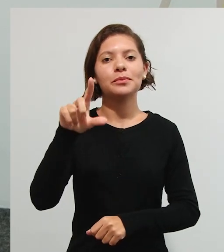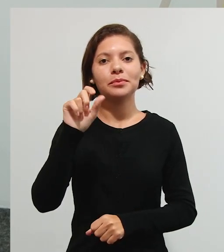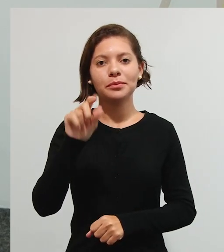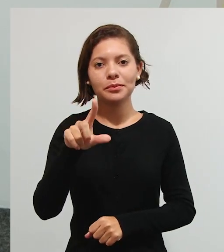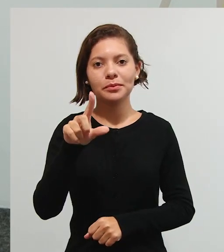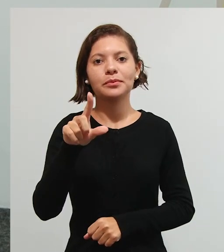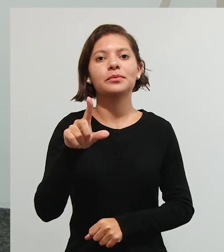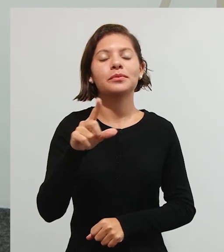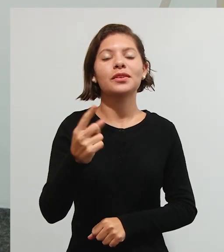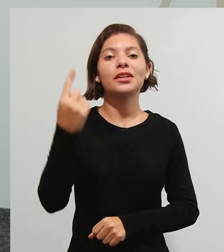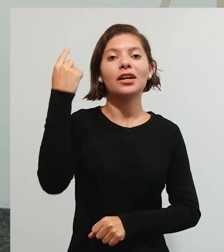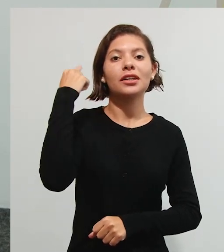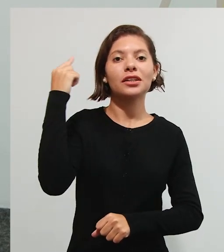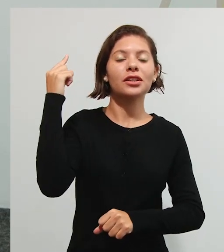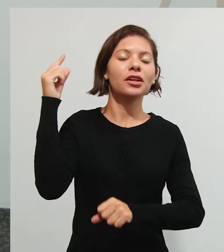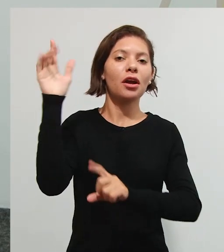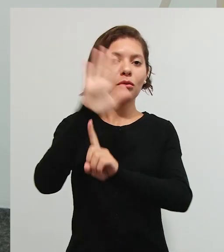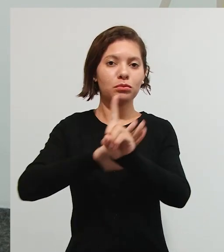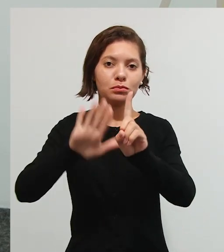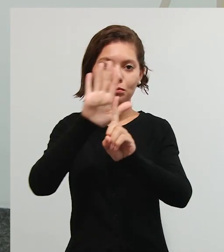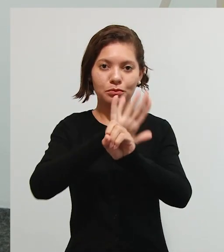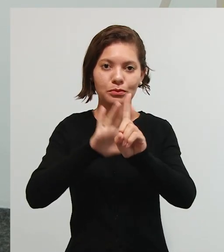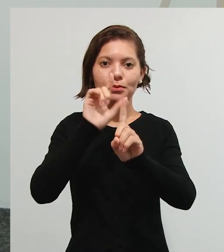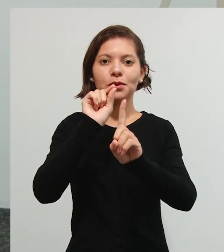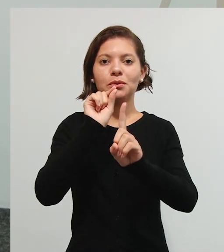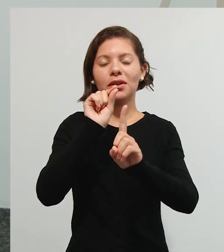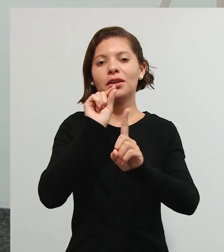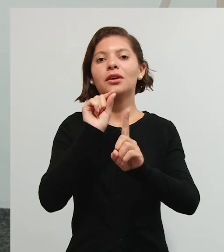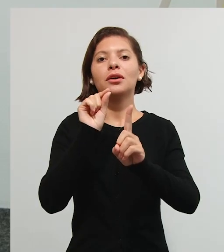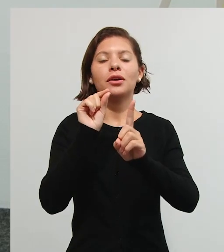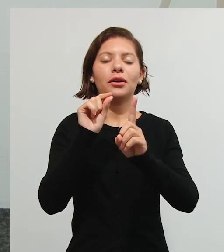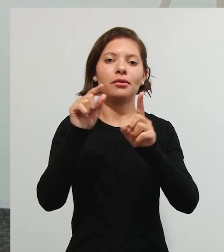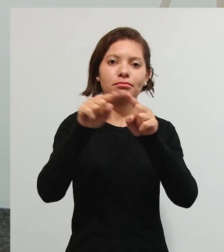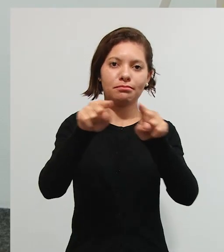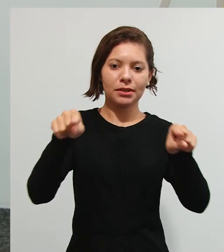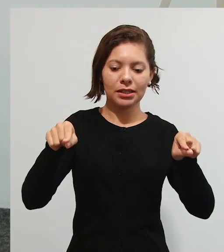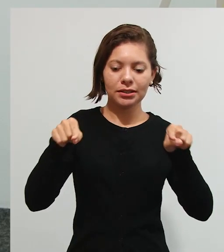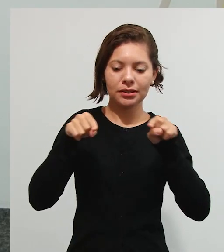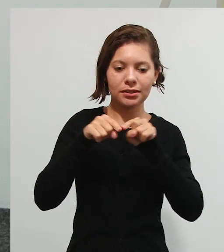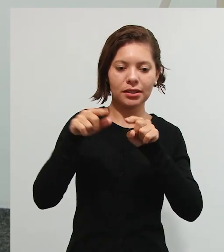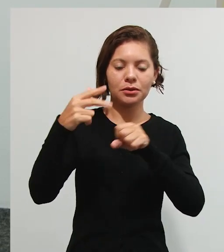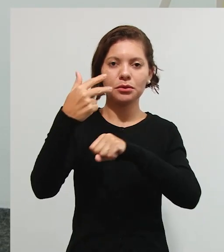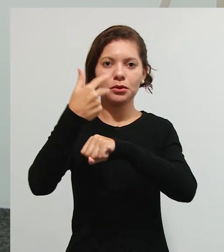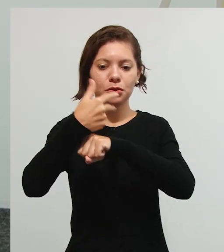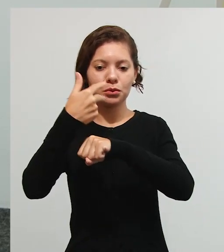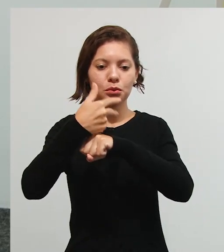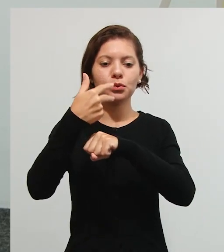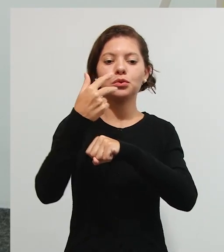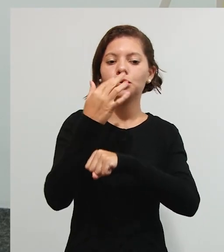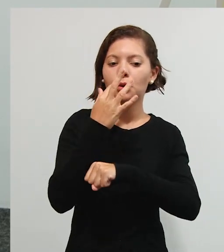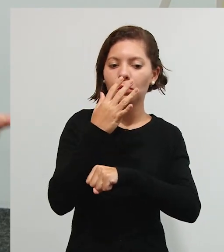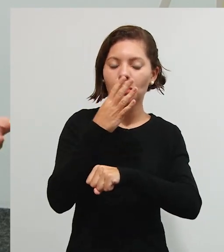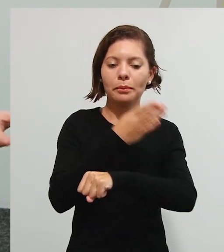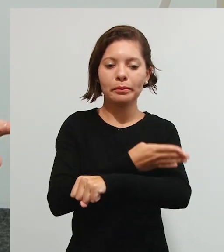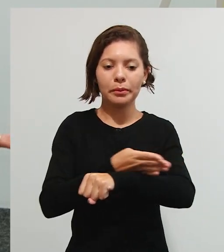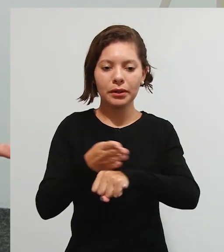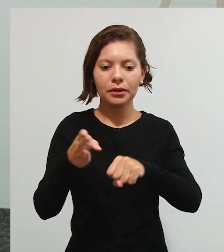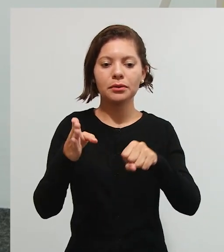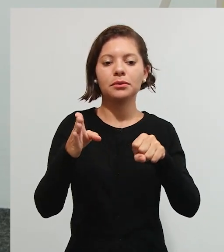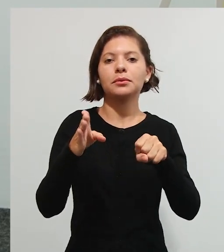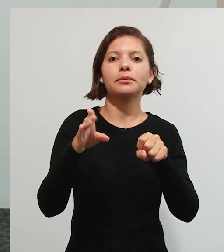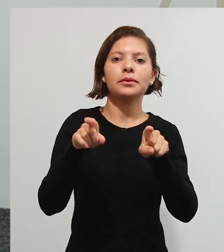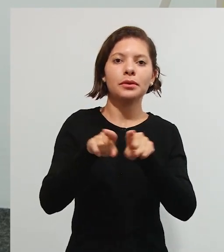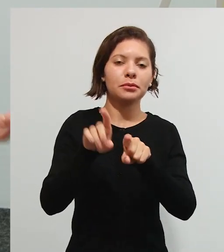e ao fundo está a plotagem dos estúdios em tom branco com conectores cinza. Estou sentada no